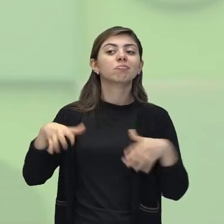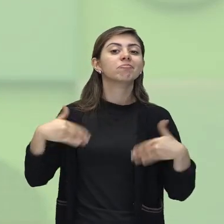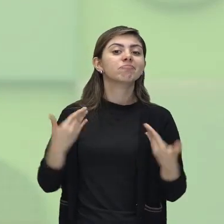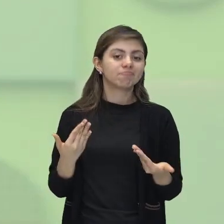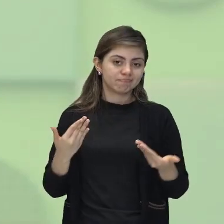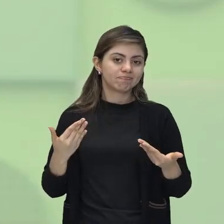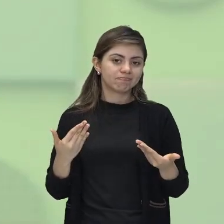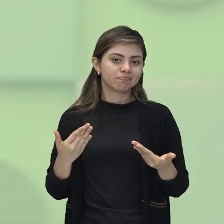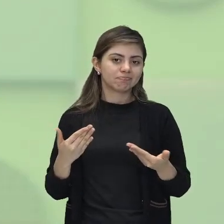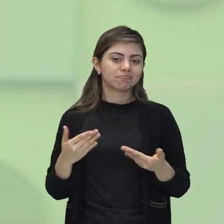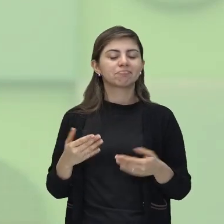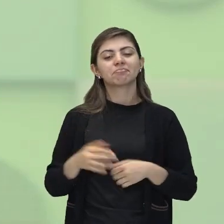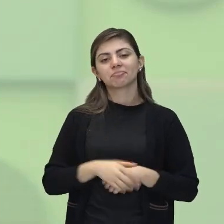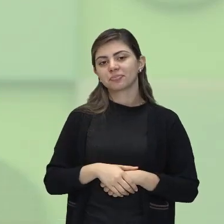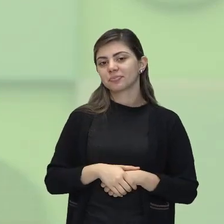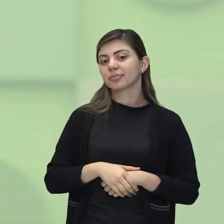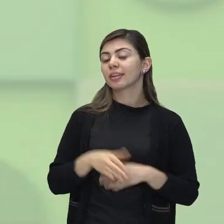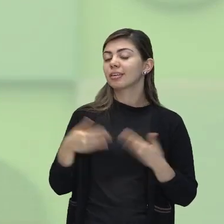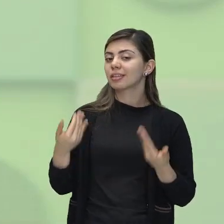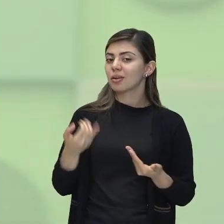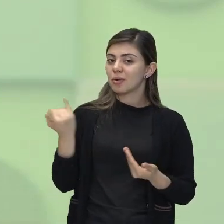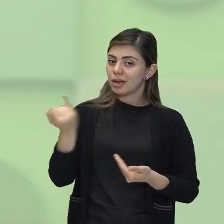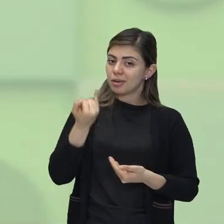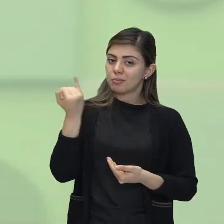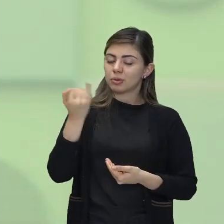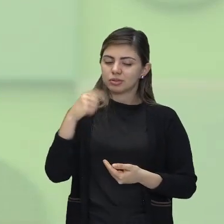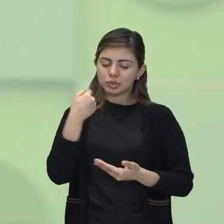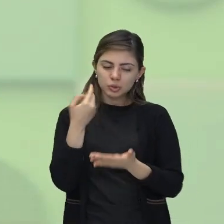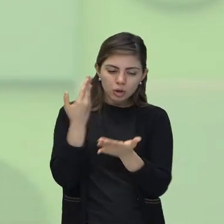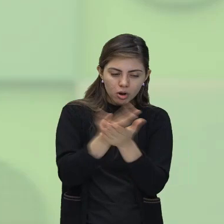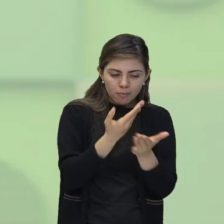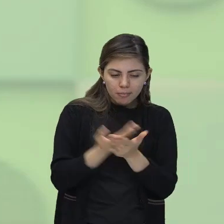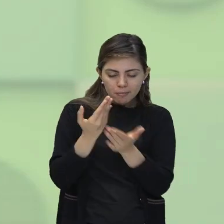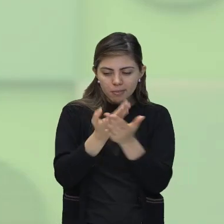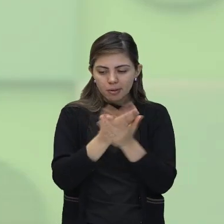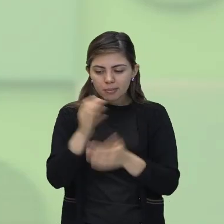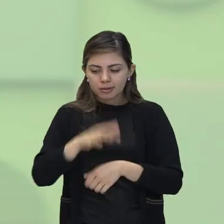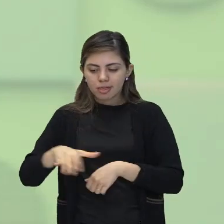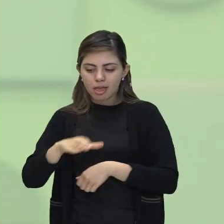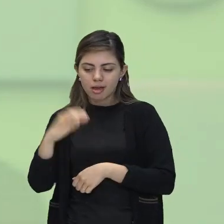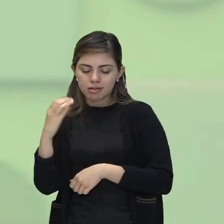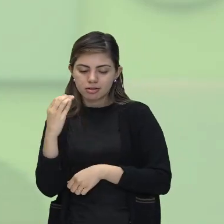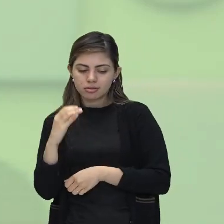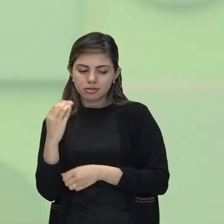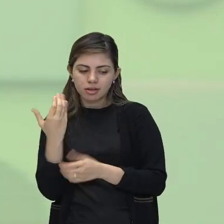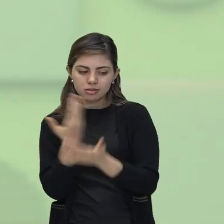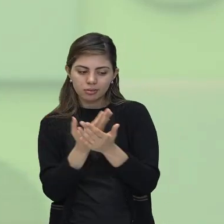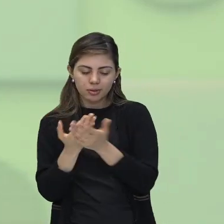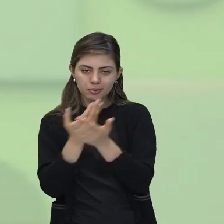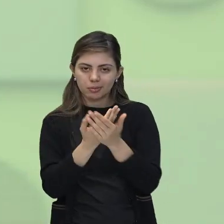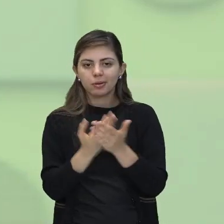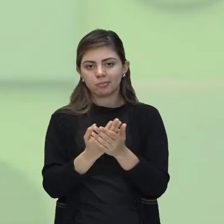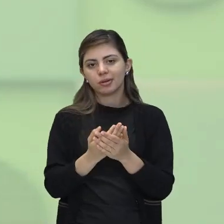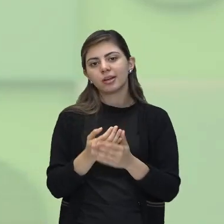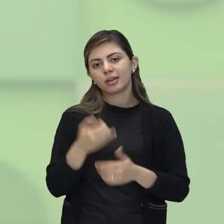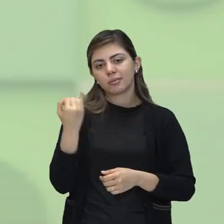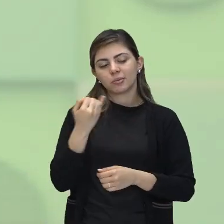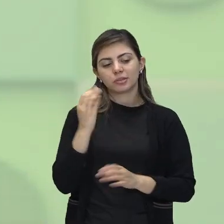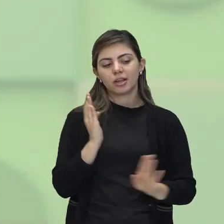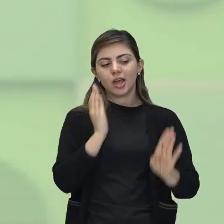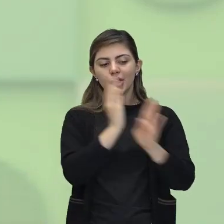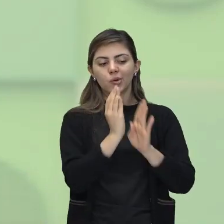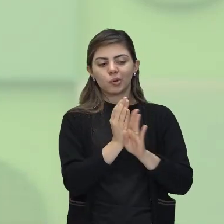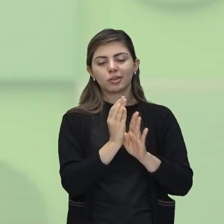agrupados? Tá? Aí vem a importância das pesquisas científicas e dos pesquisadores na identificação,